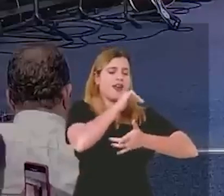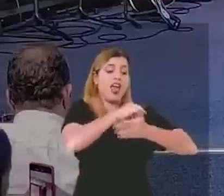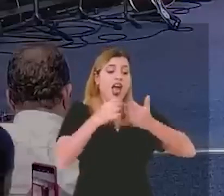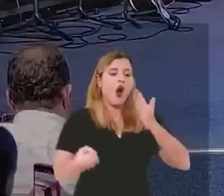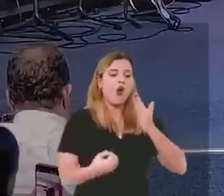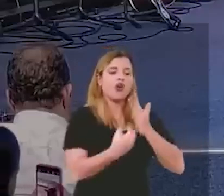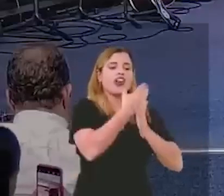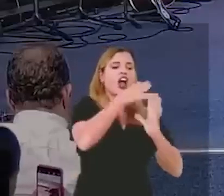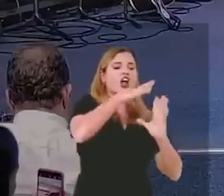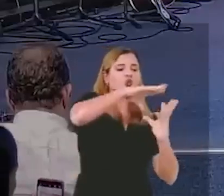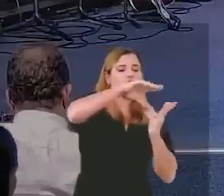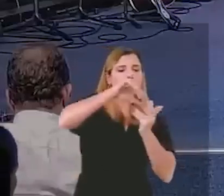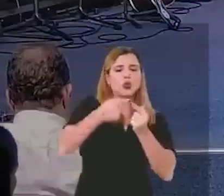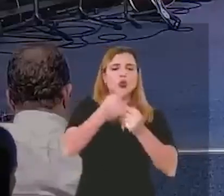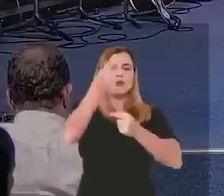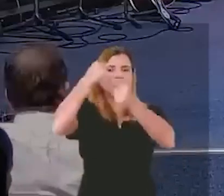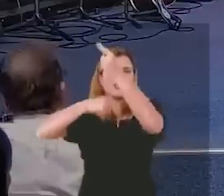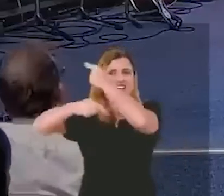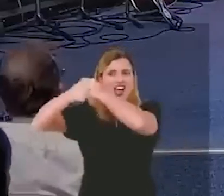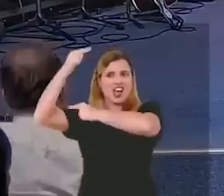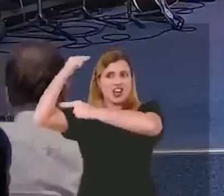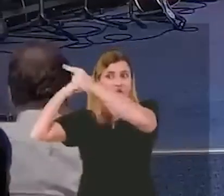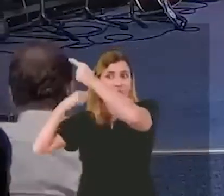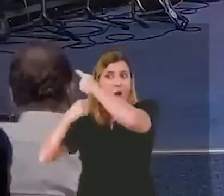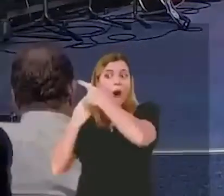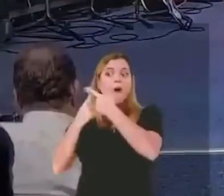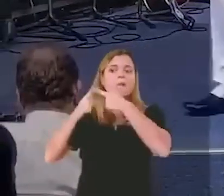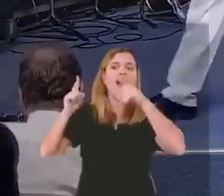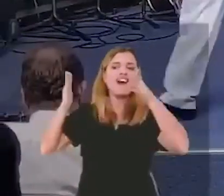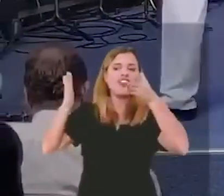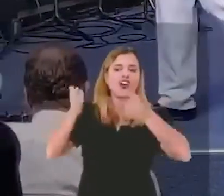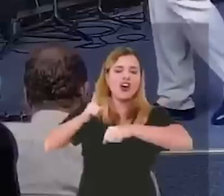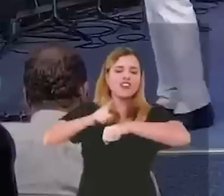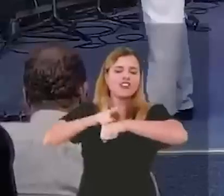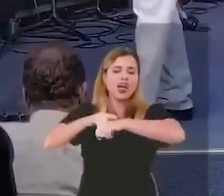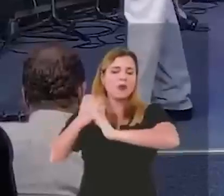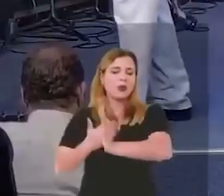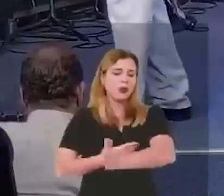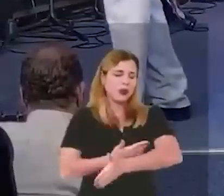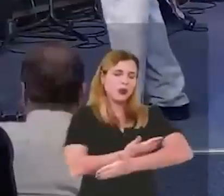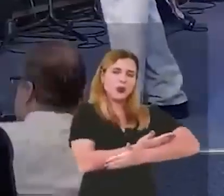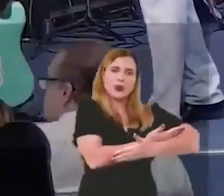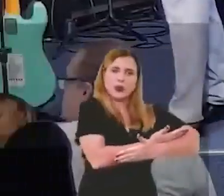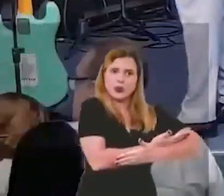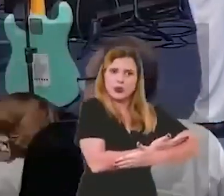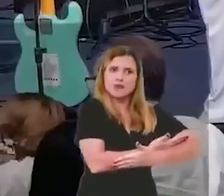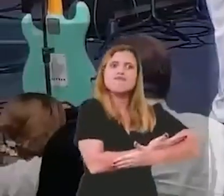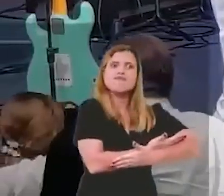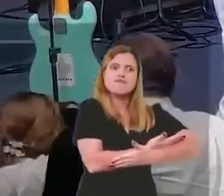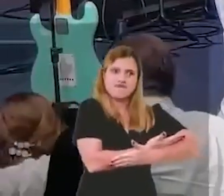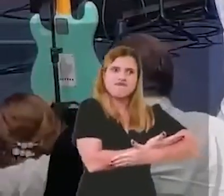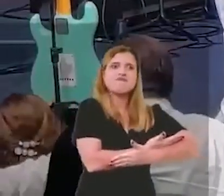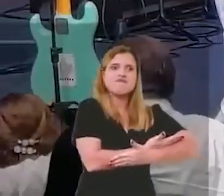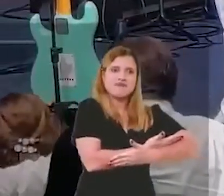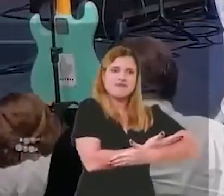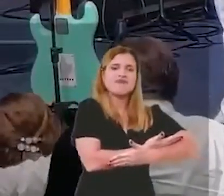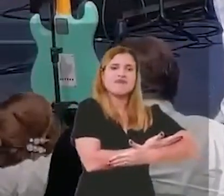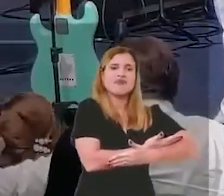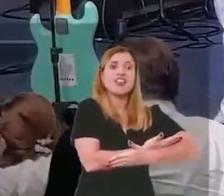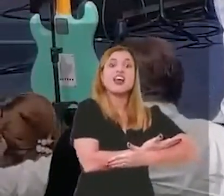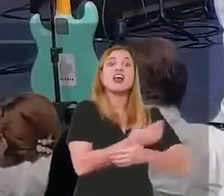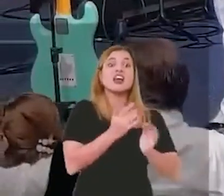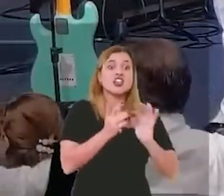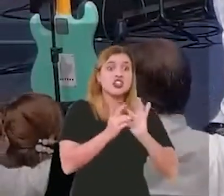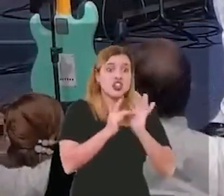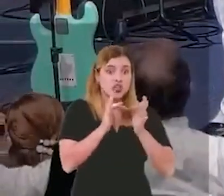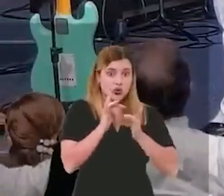Mas ele não veio para ficar longe de nós, não, sentindo náuseas. Ele veio para estar entre nós. Ele vestiu